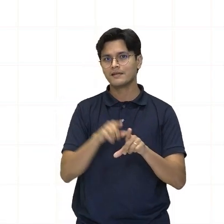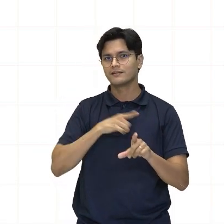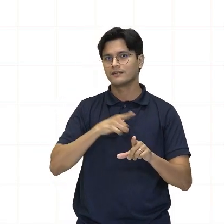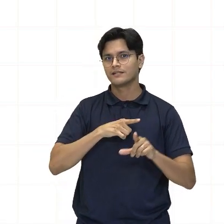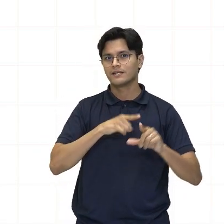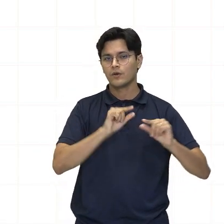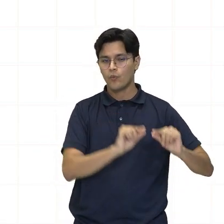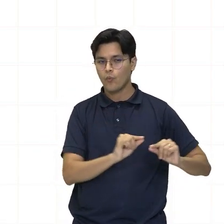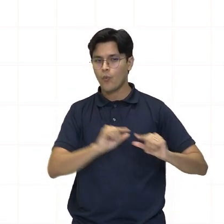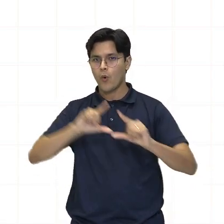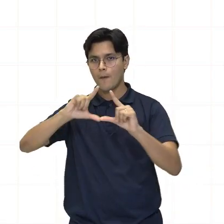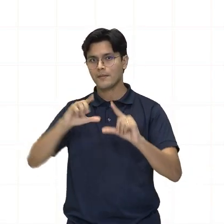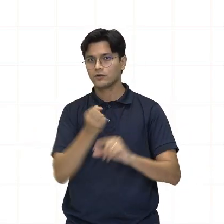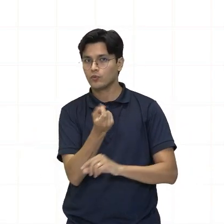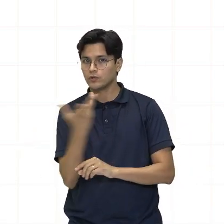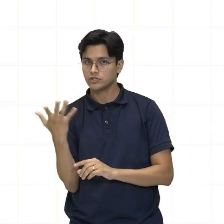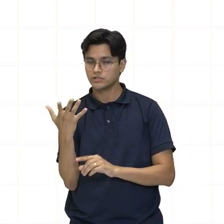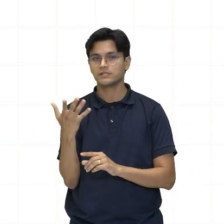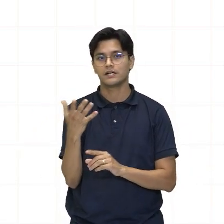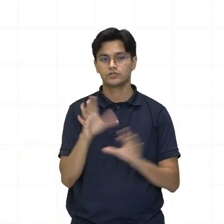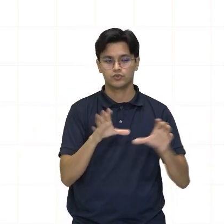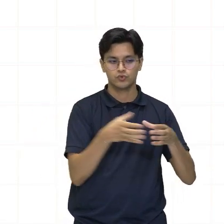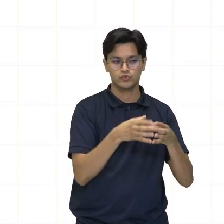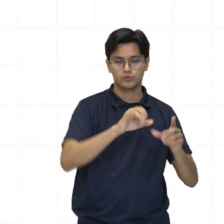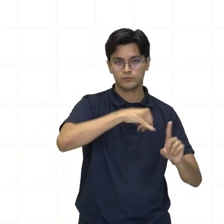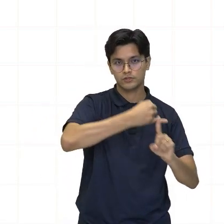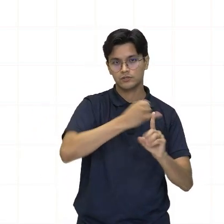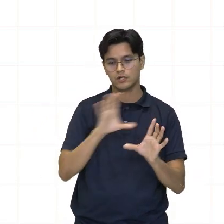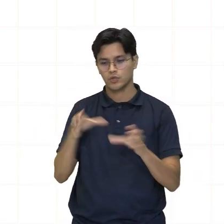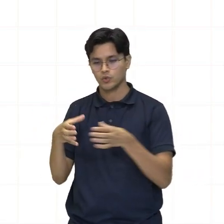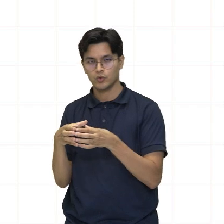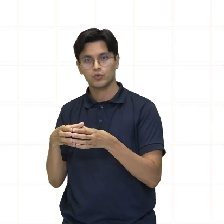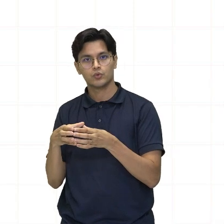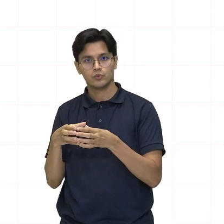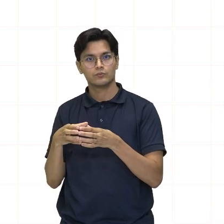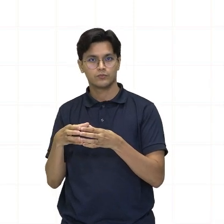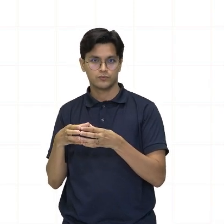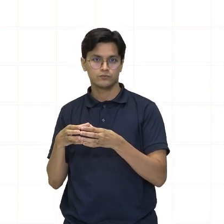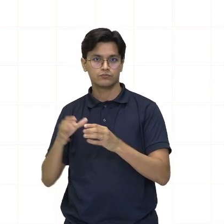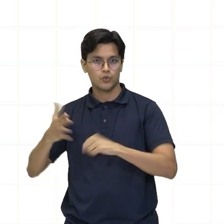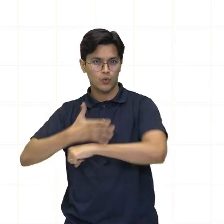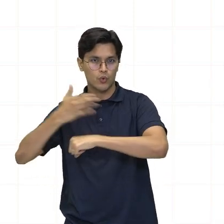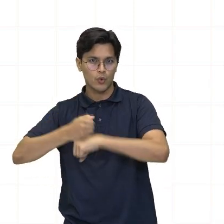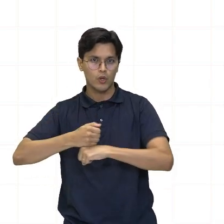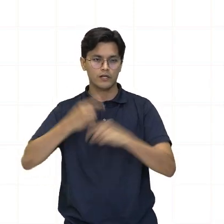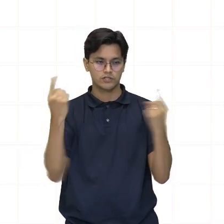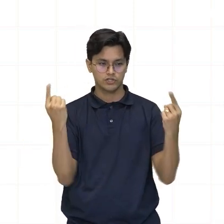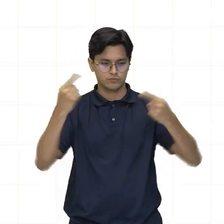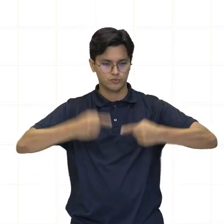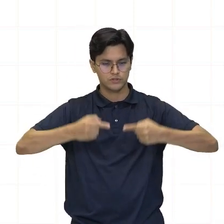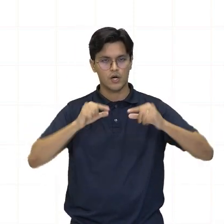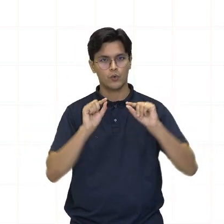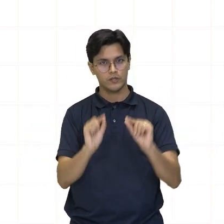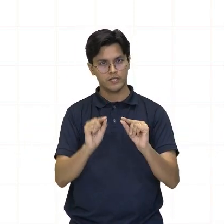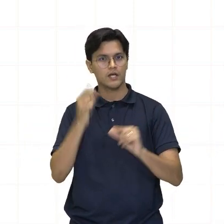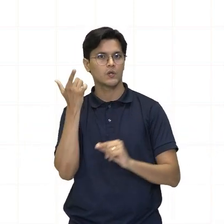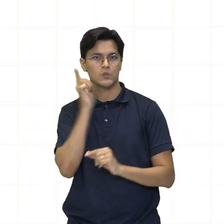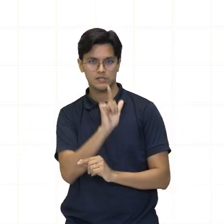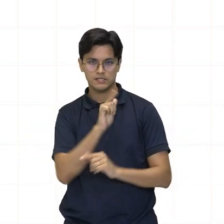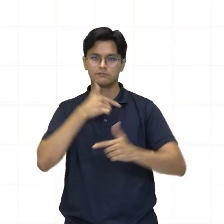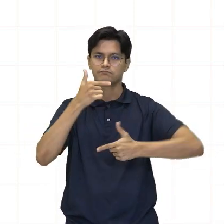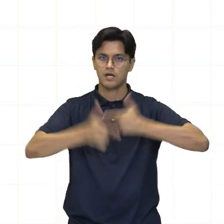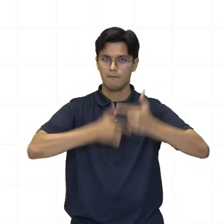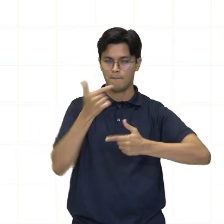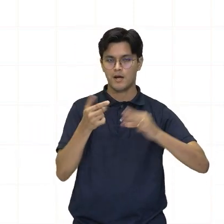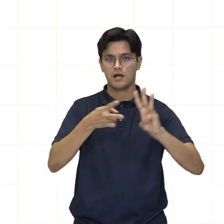os colonos e os missionários pela mão de obra indígena. E aí a gente observa que